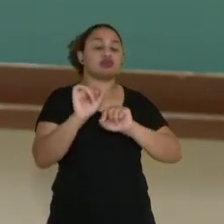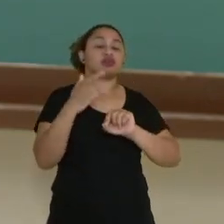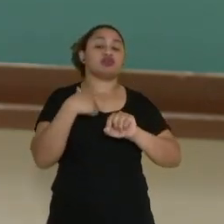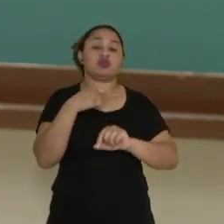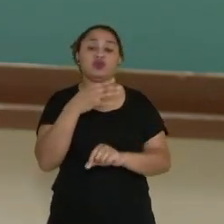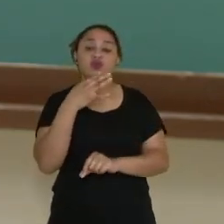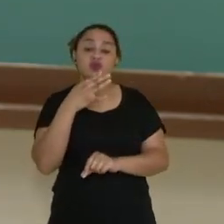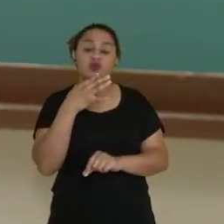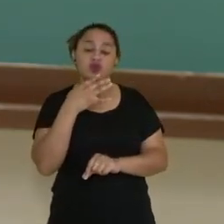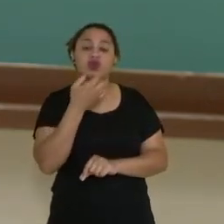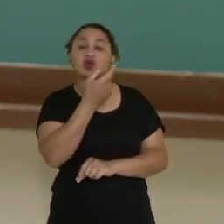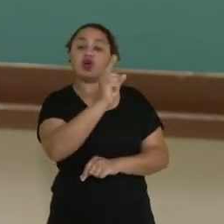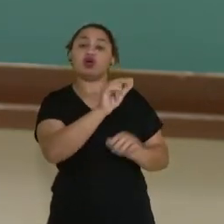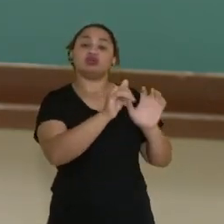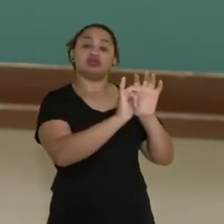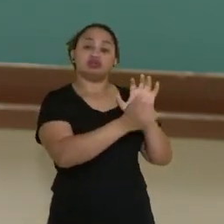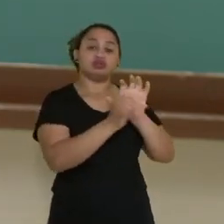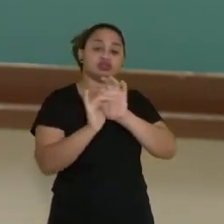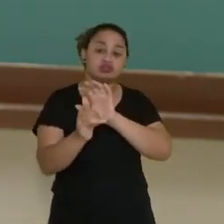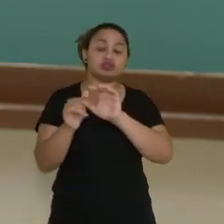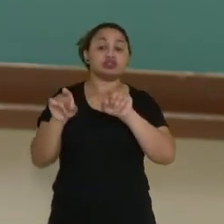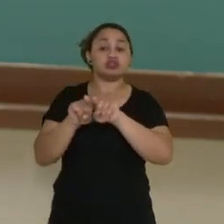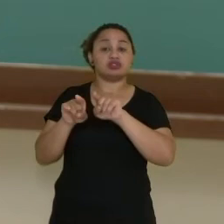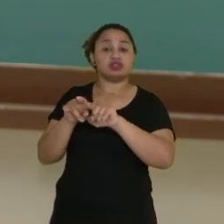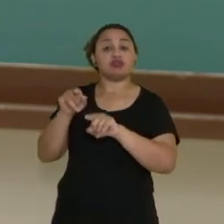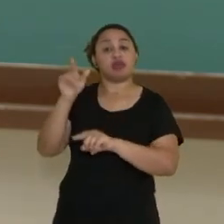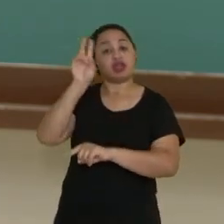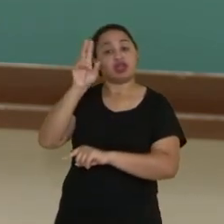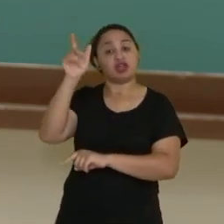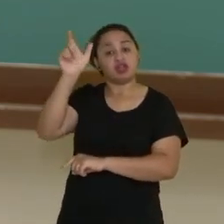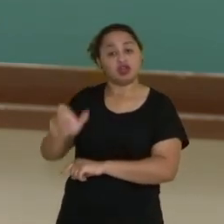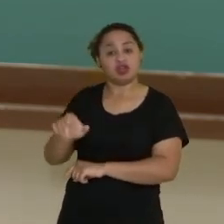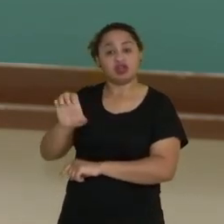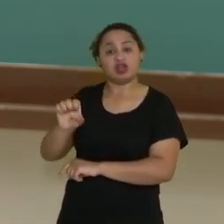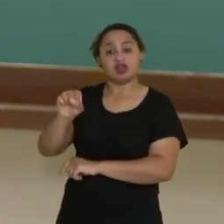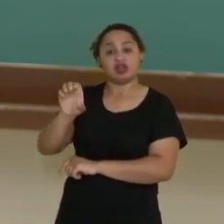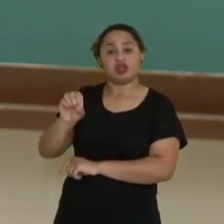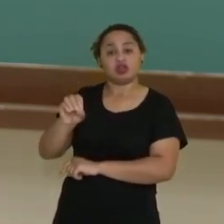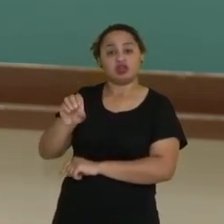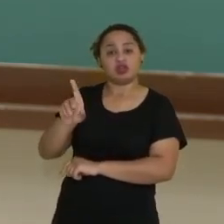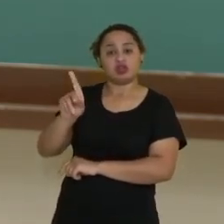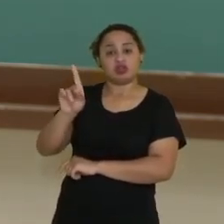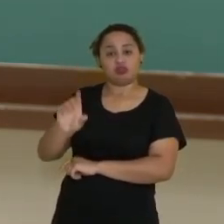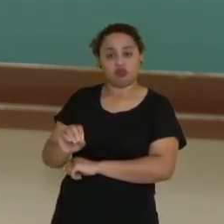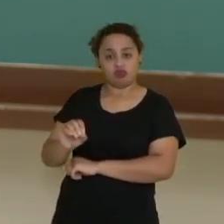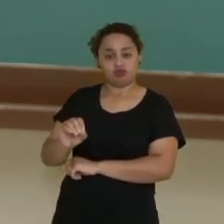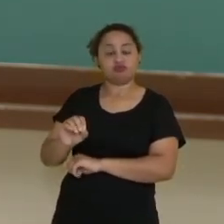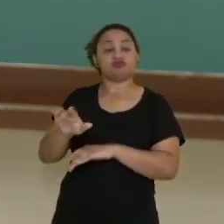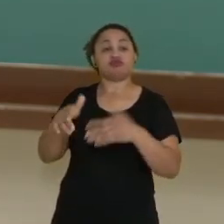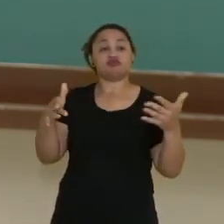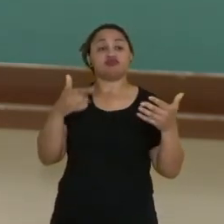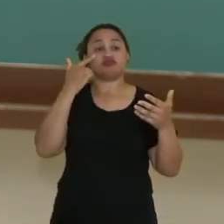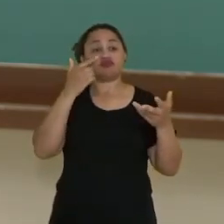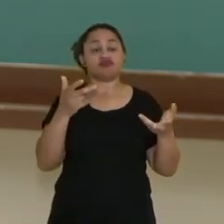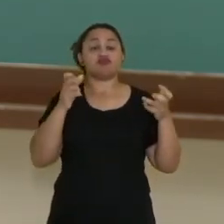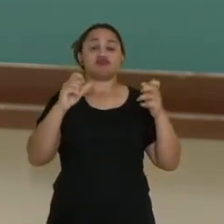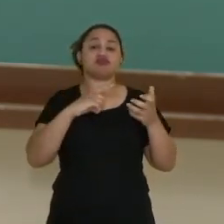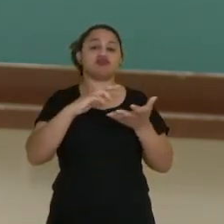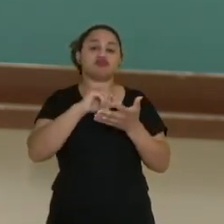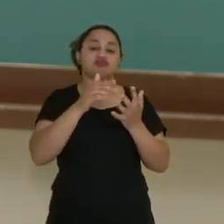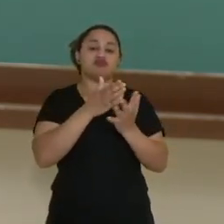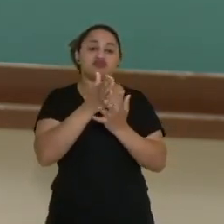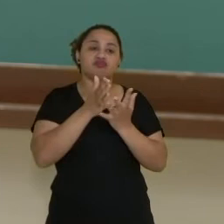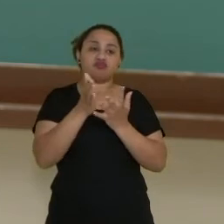conheceu outras fábulas e a história de Êxopo. Então agora vamos ver que existem várias versões